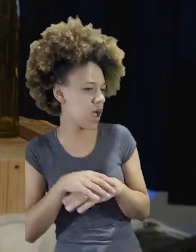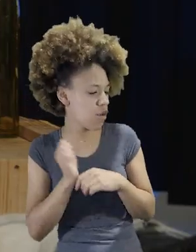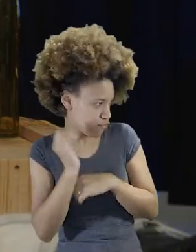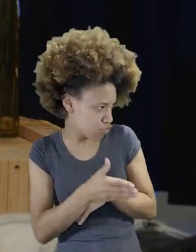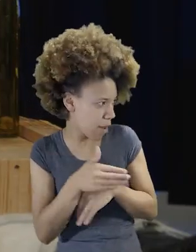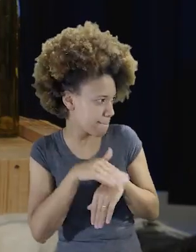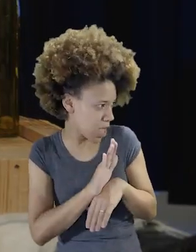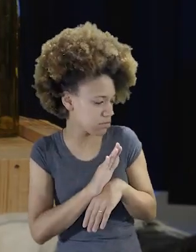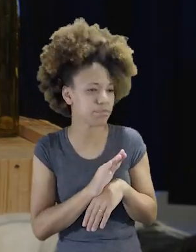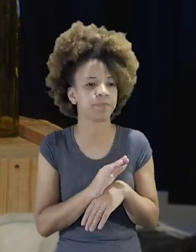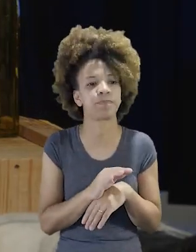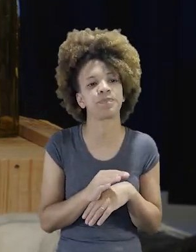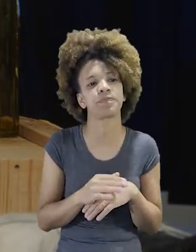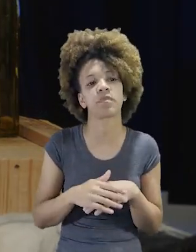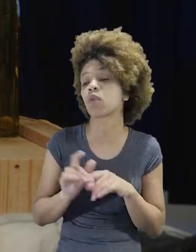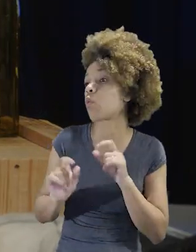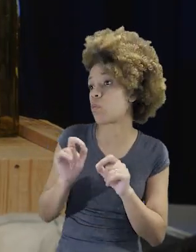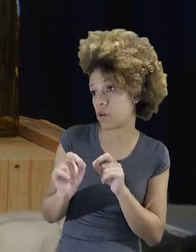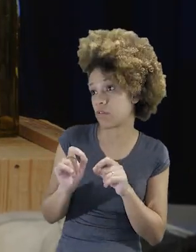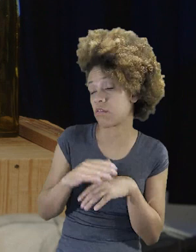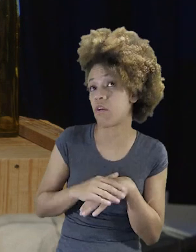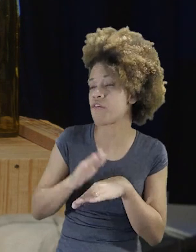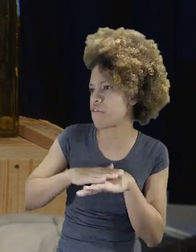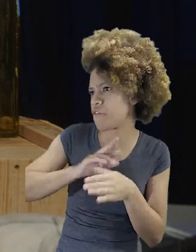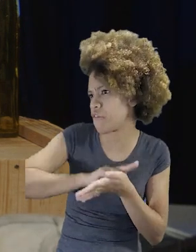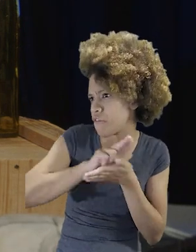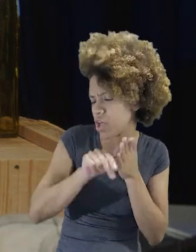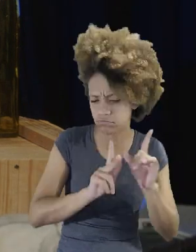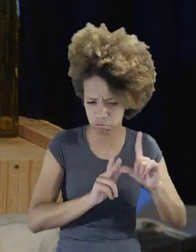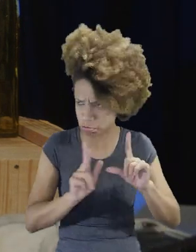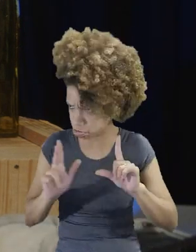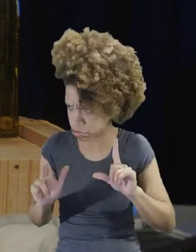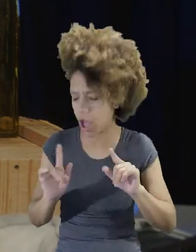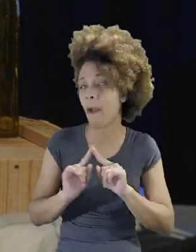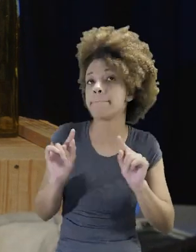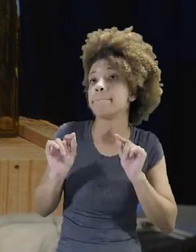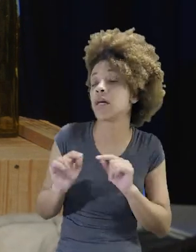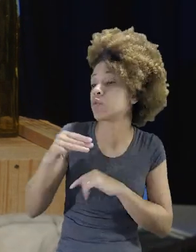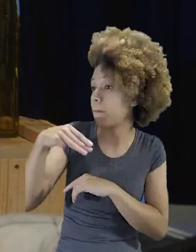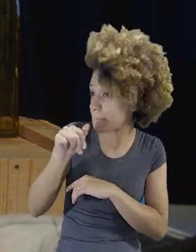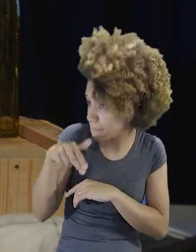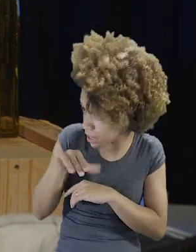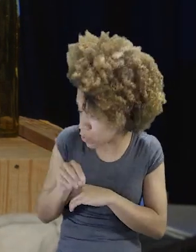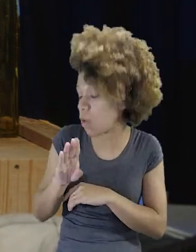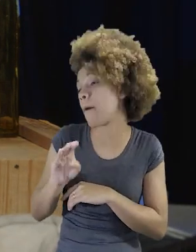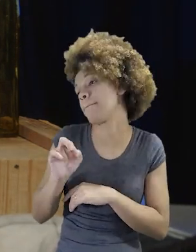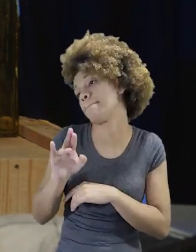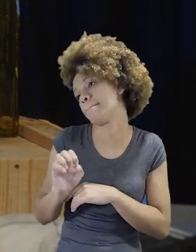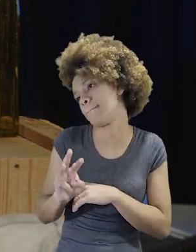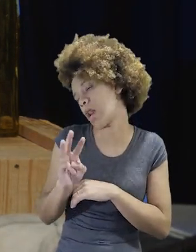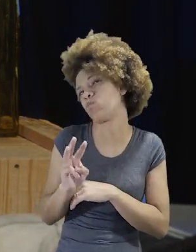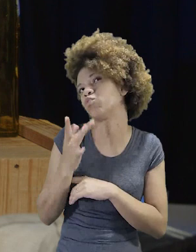fez várias Produções também mas o mano é até uma coisa que as pessoas não sabem muito sobre mano brown o mano brown ele fez